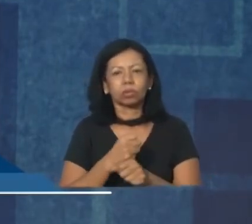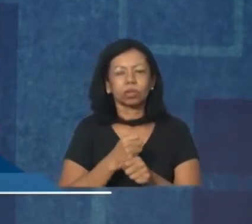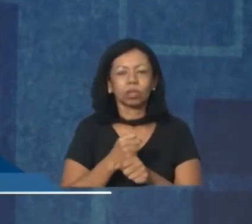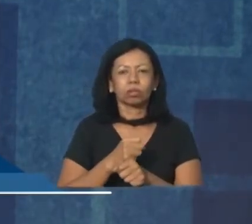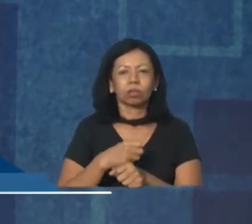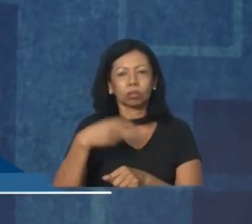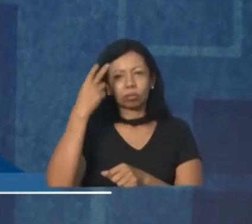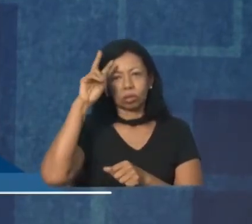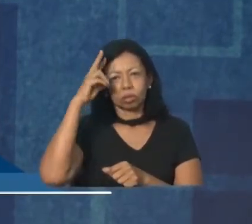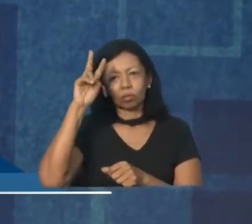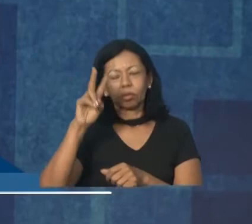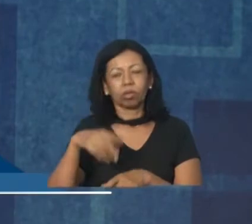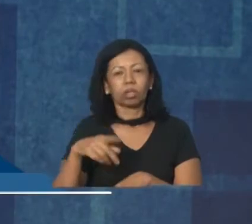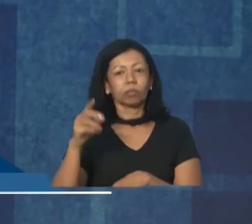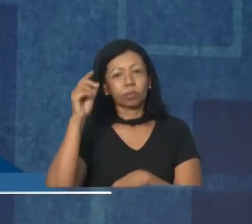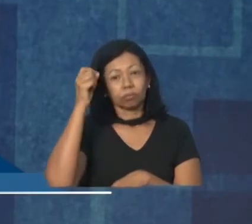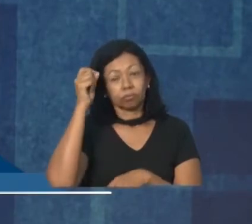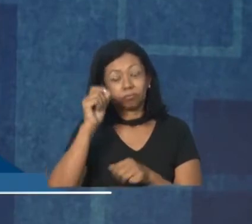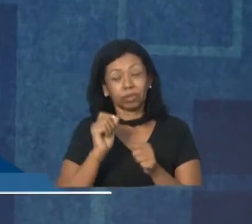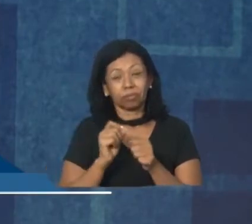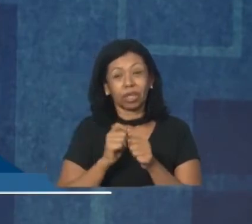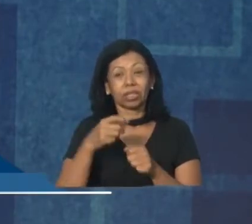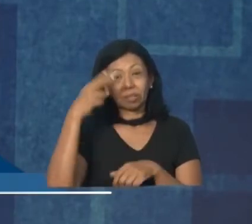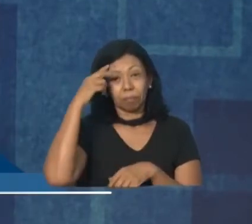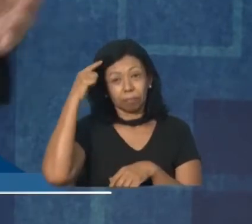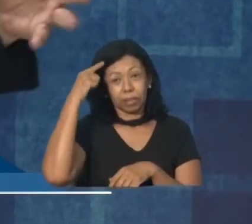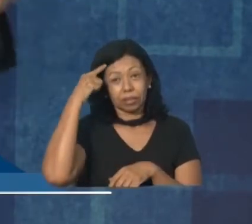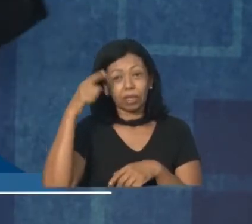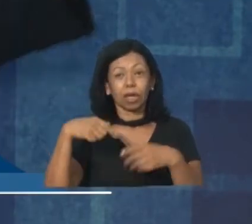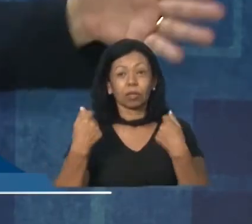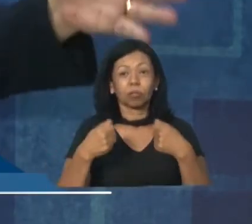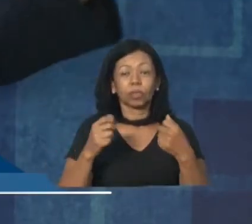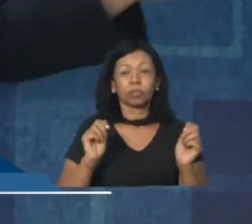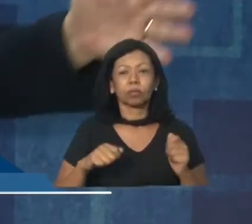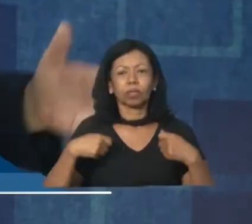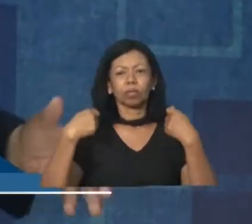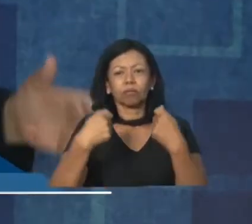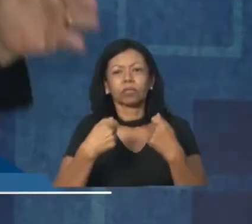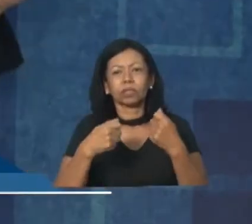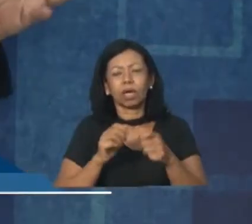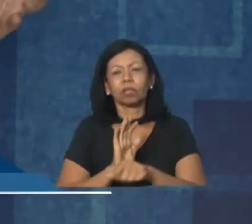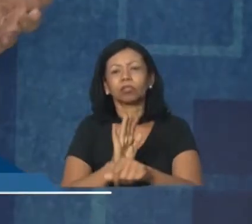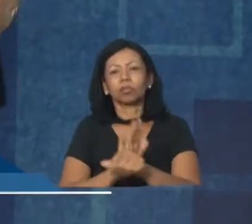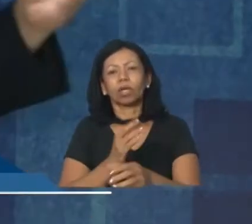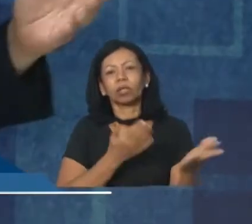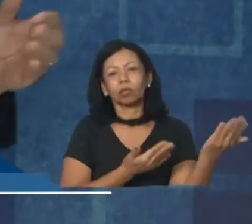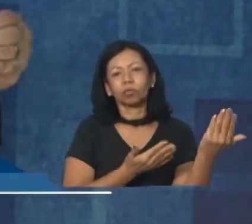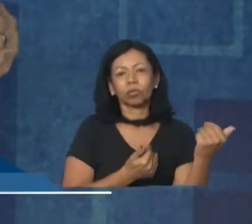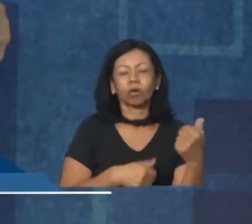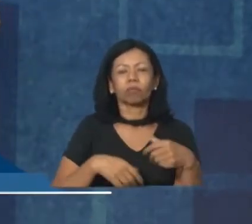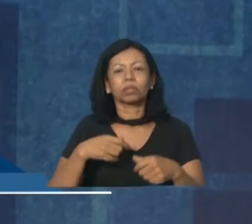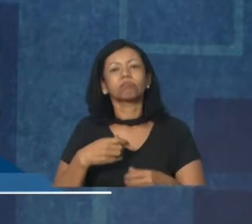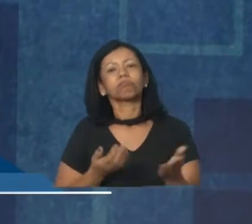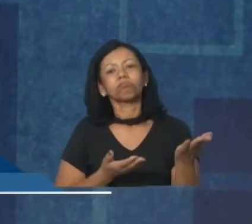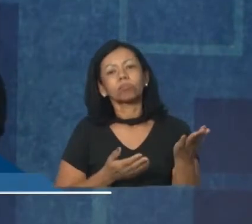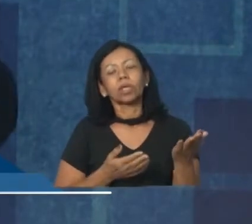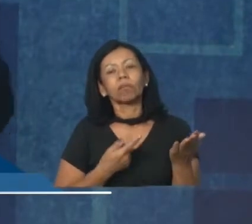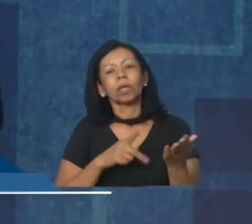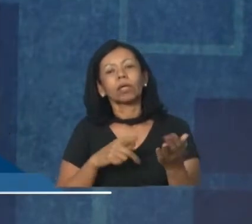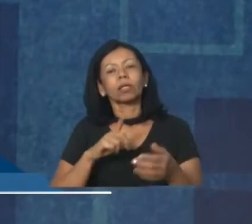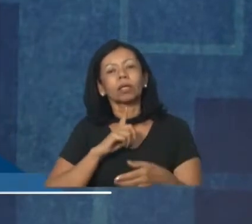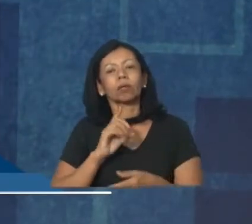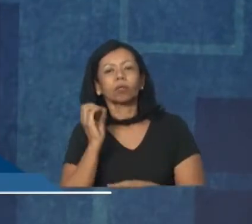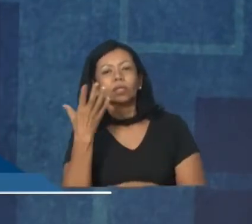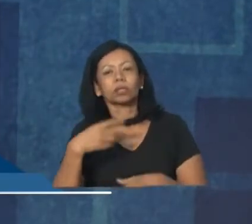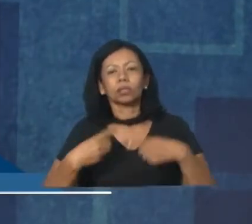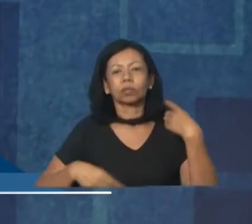o histórico deles me fazem pensar cada vez mais que eu preciso reforçar no adolescente essas políticas, né?